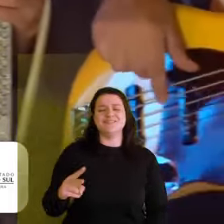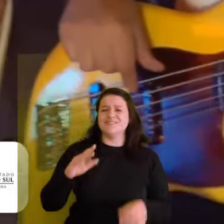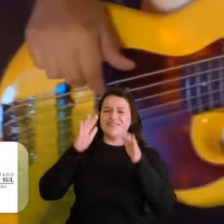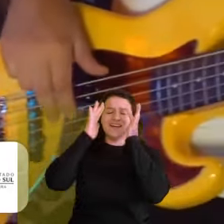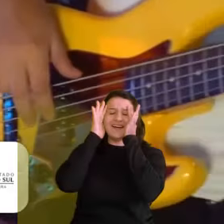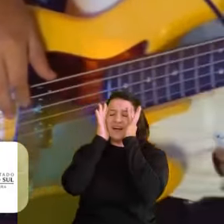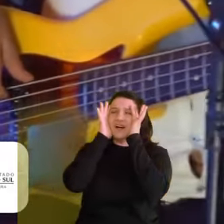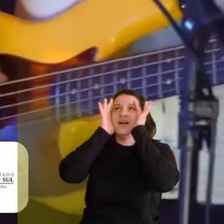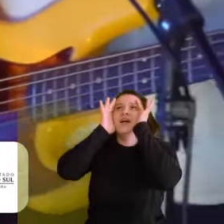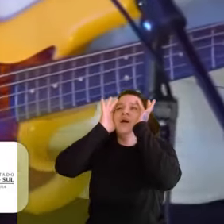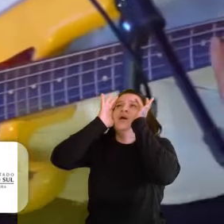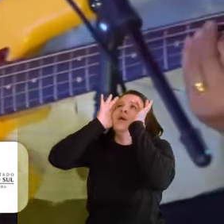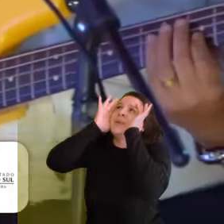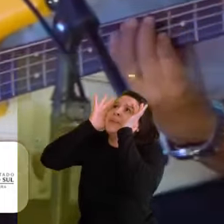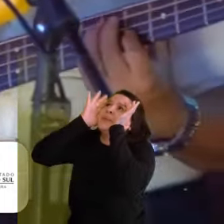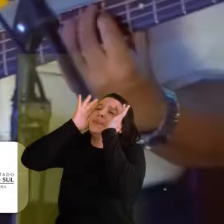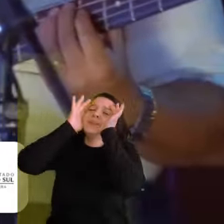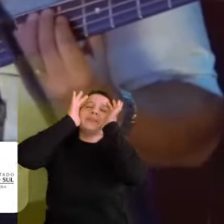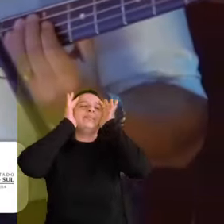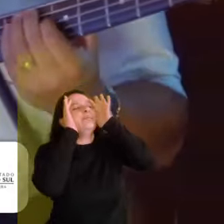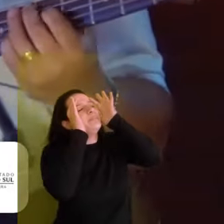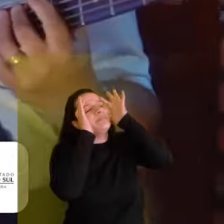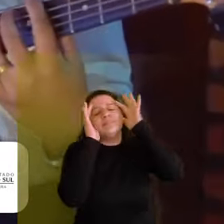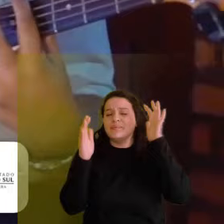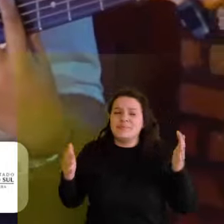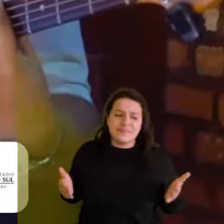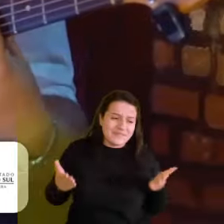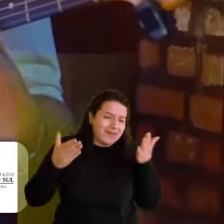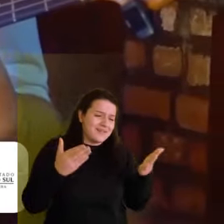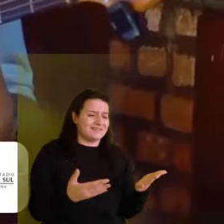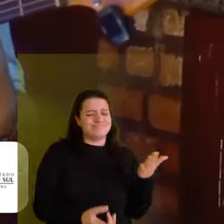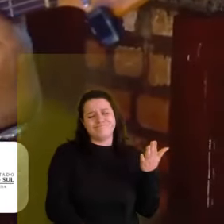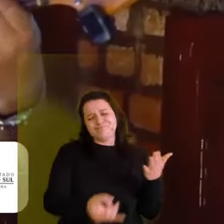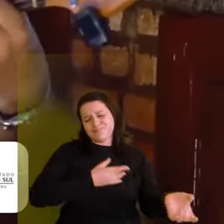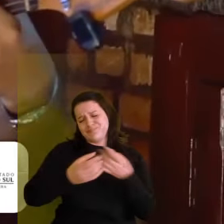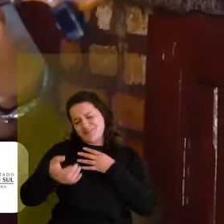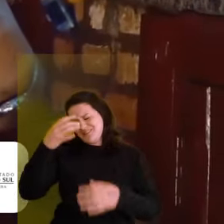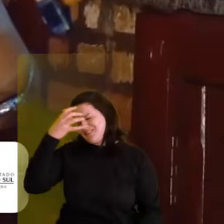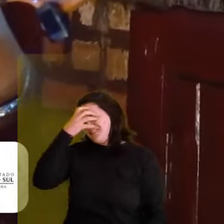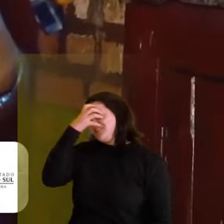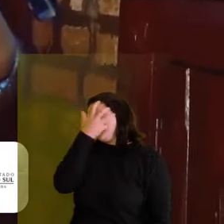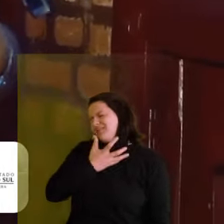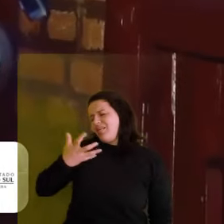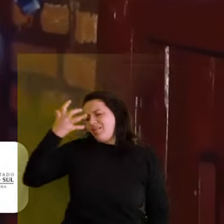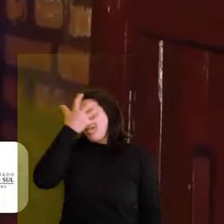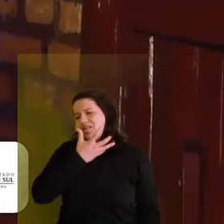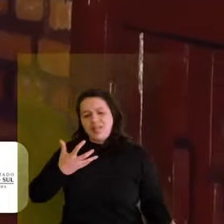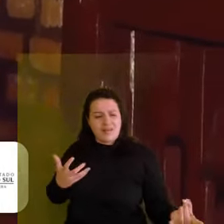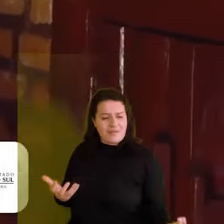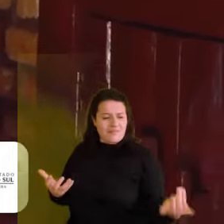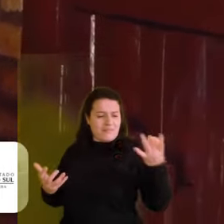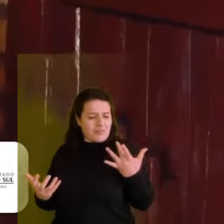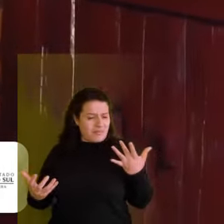oh, oh, oh. Foi nos tombos o que mais doeu. Foi nos tombos o que mais doeu. Foi